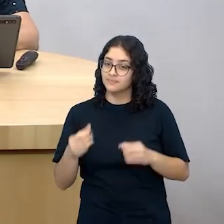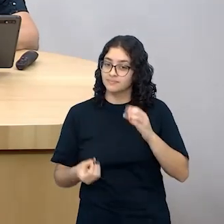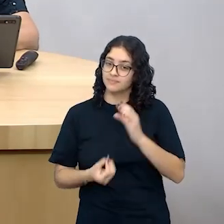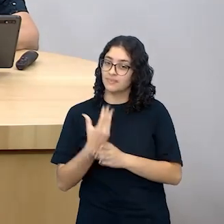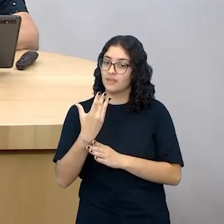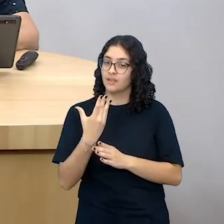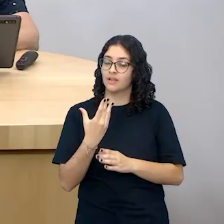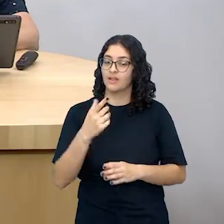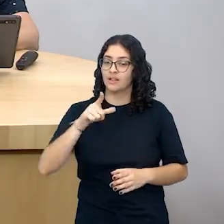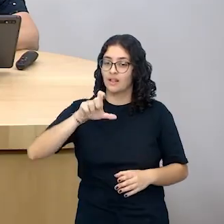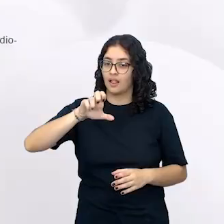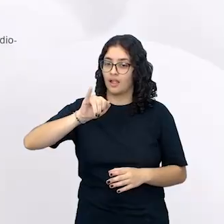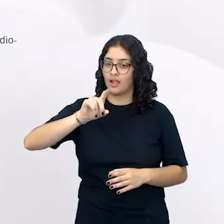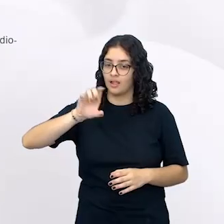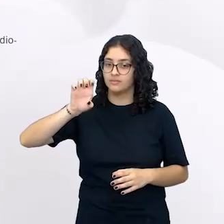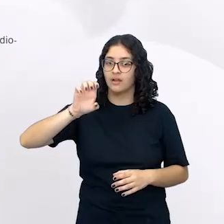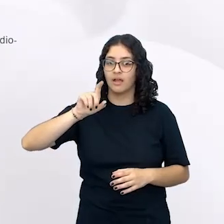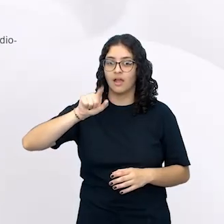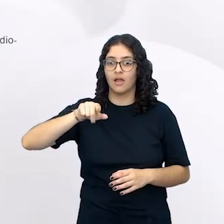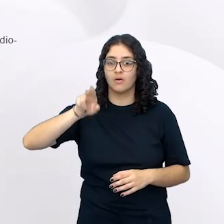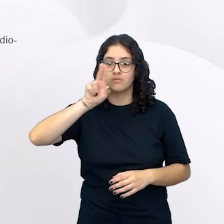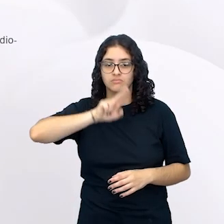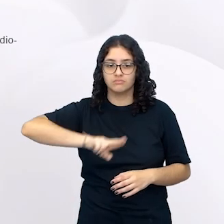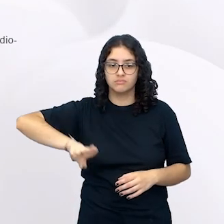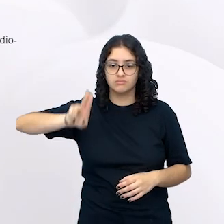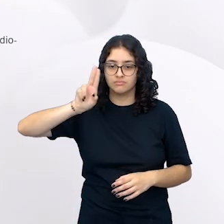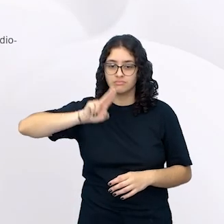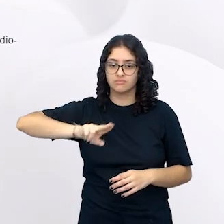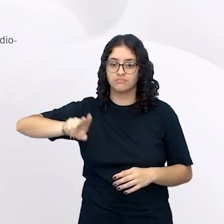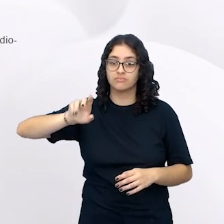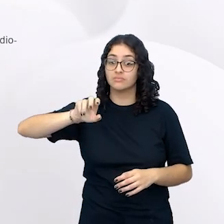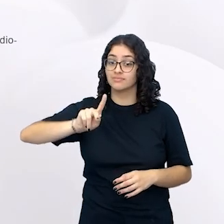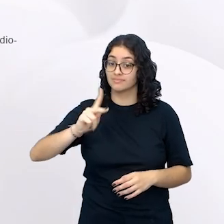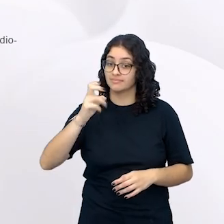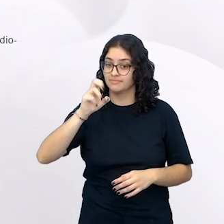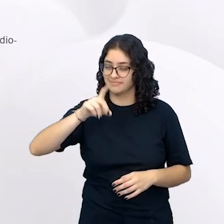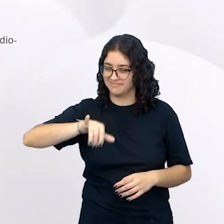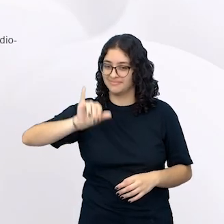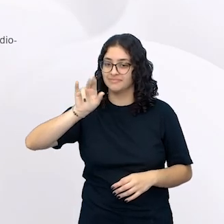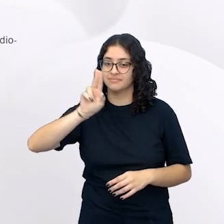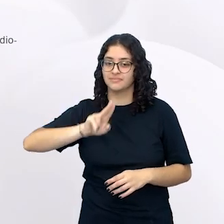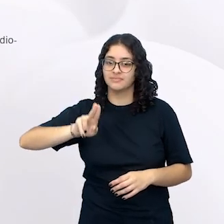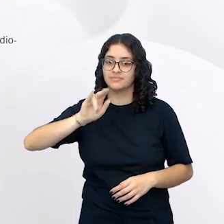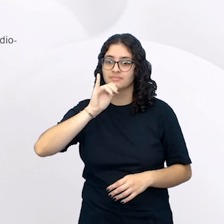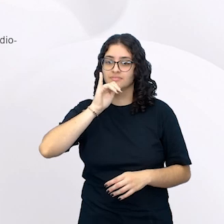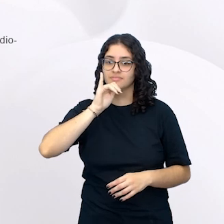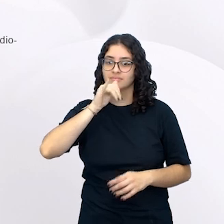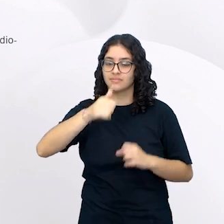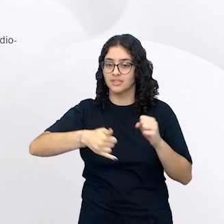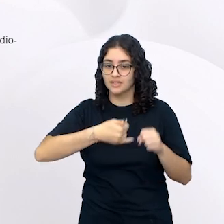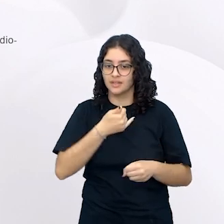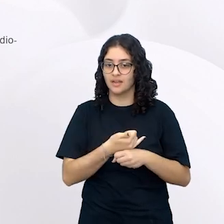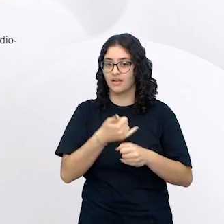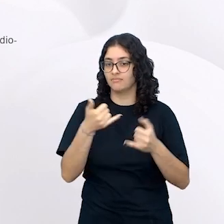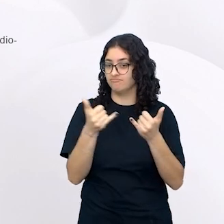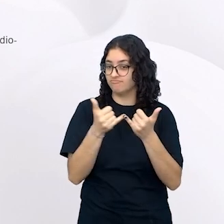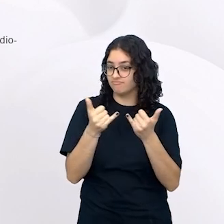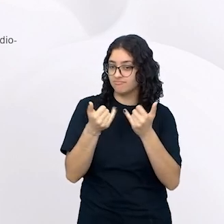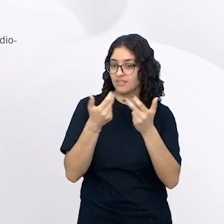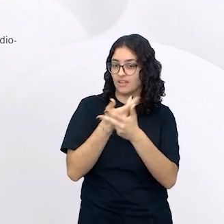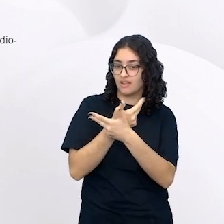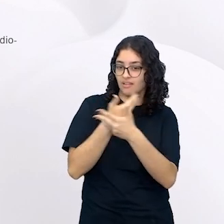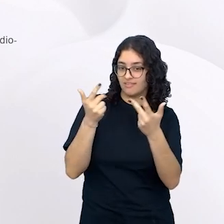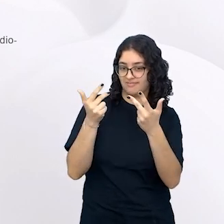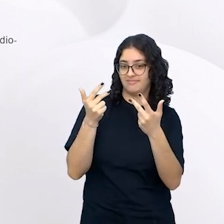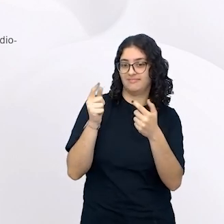da tecnologia que hoje é utilizada em redes móveis como Wi-Fi e dispositivos de